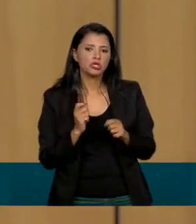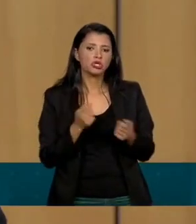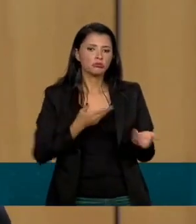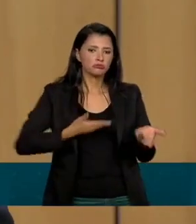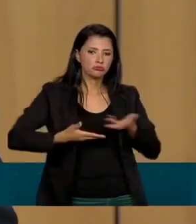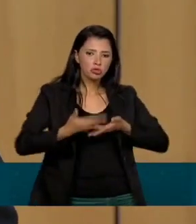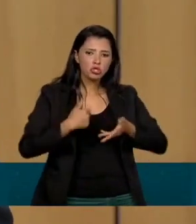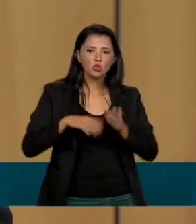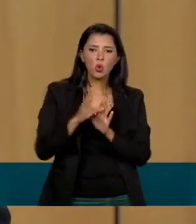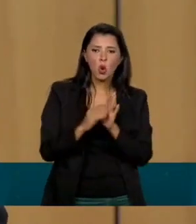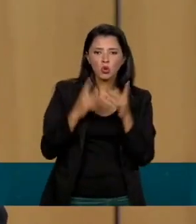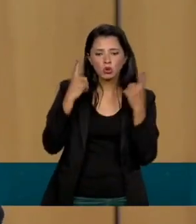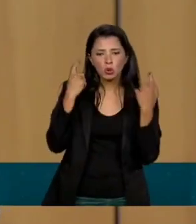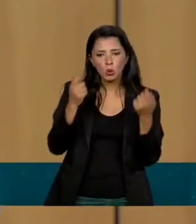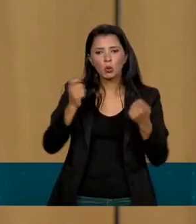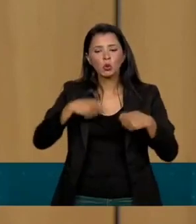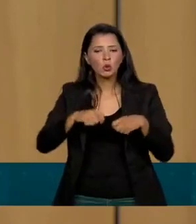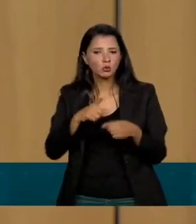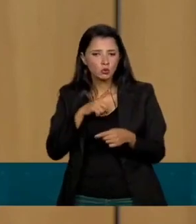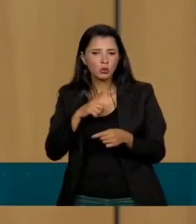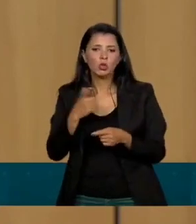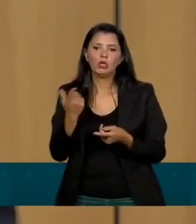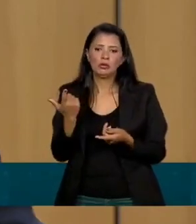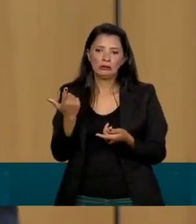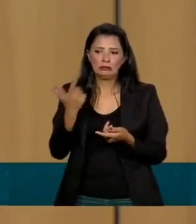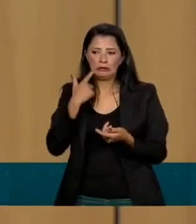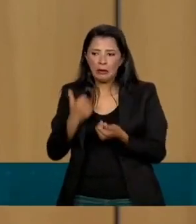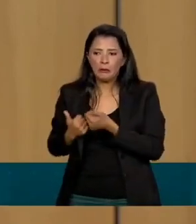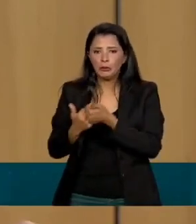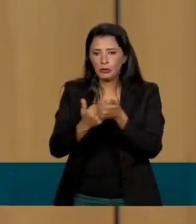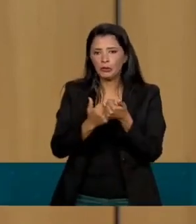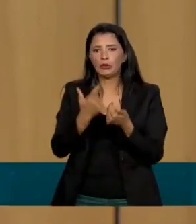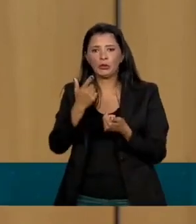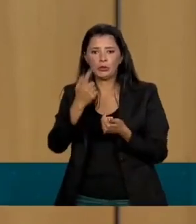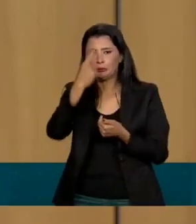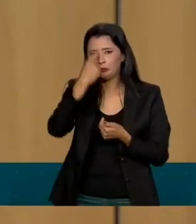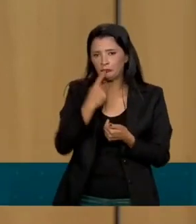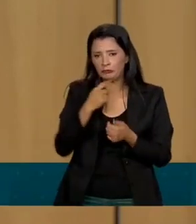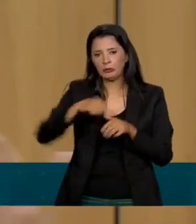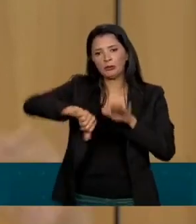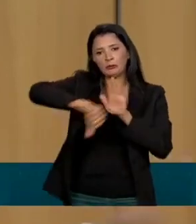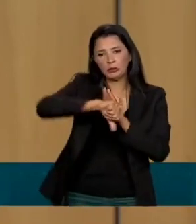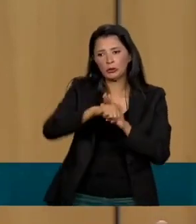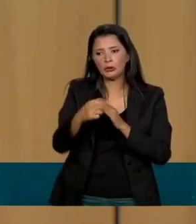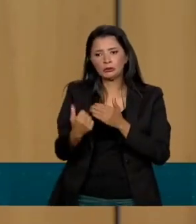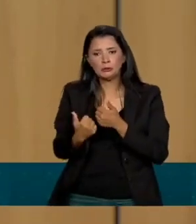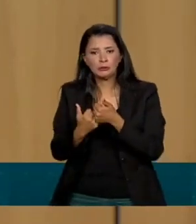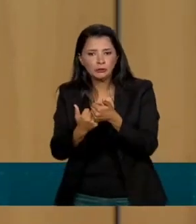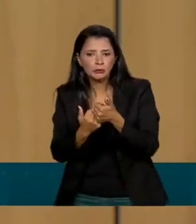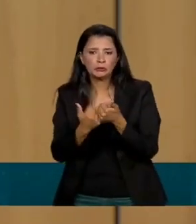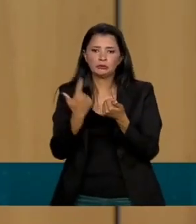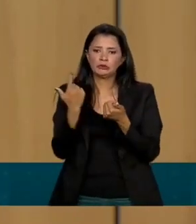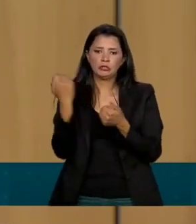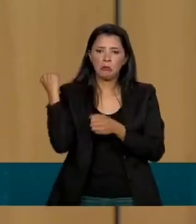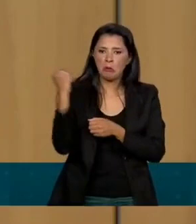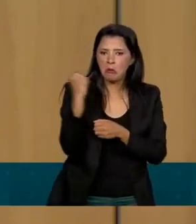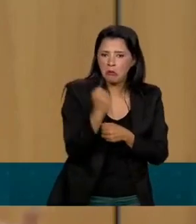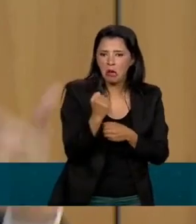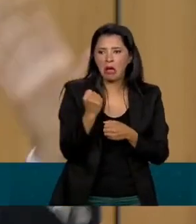moderação de conteúdo, de conteúdos que façam apologias a perfis criminosos, a perpetradores de